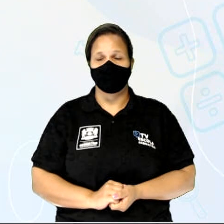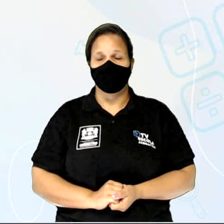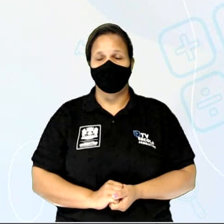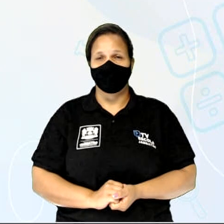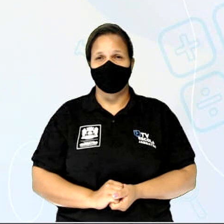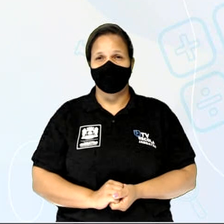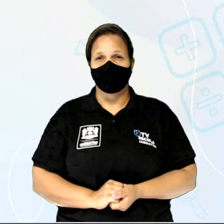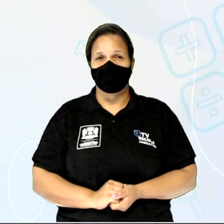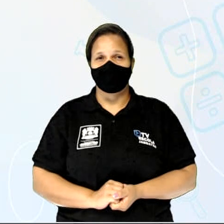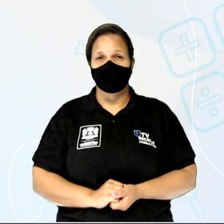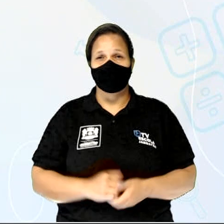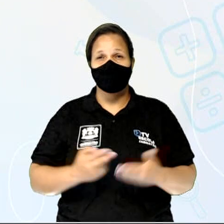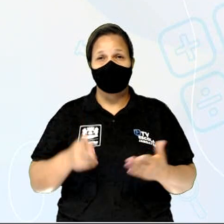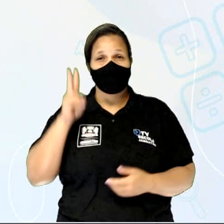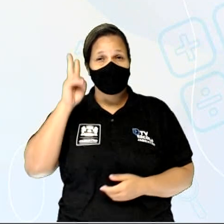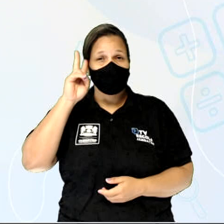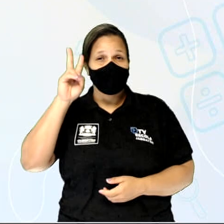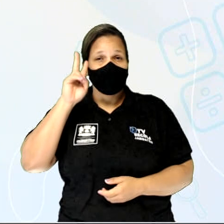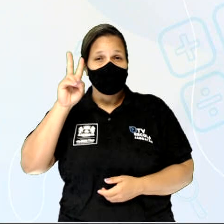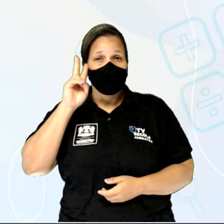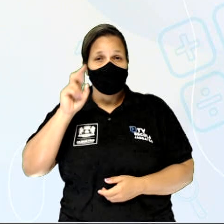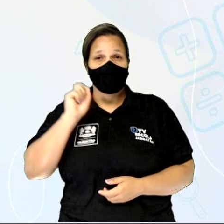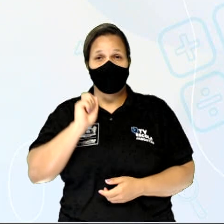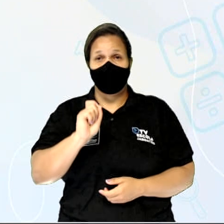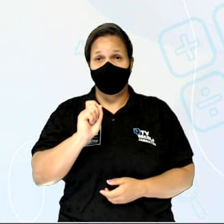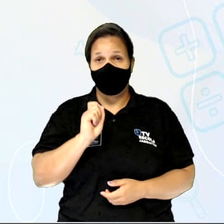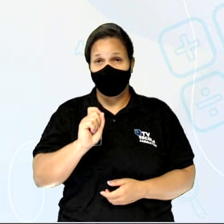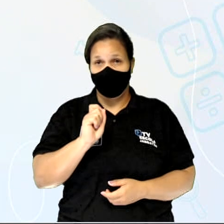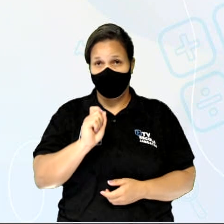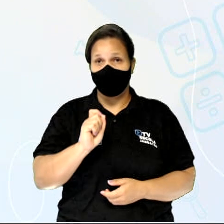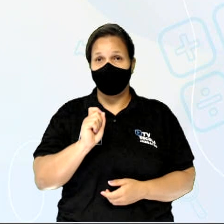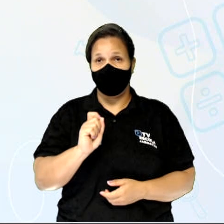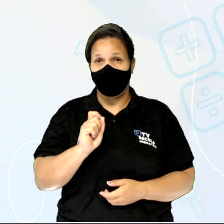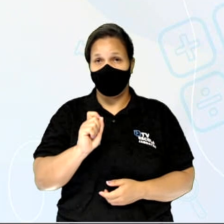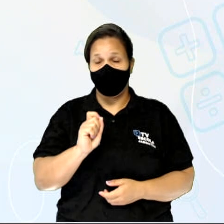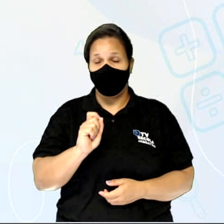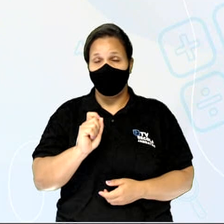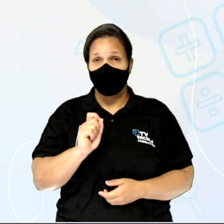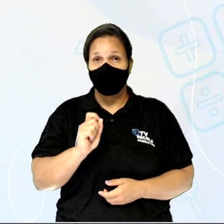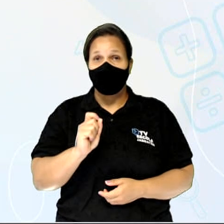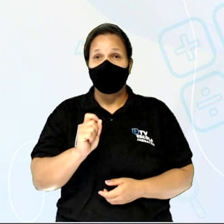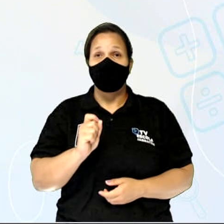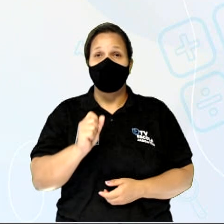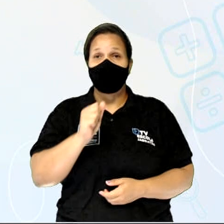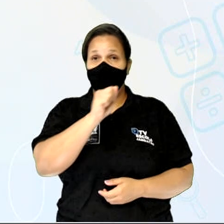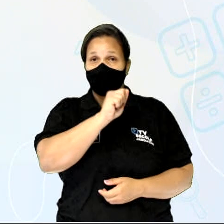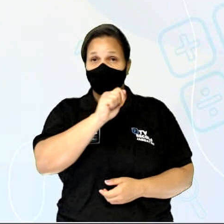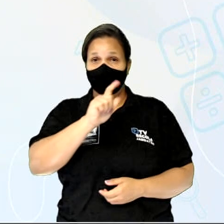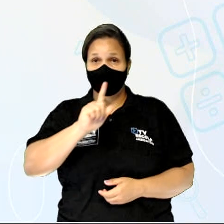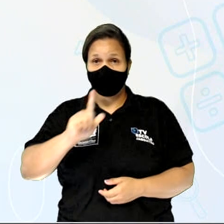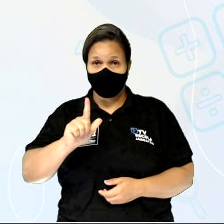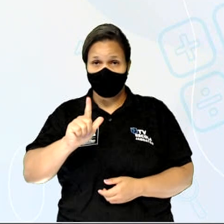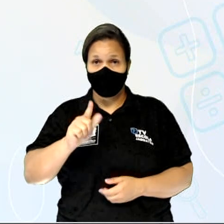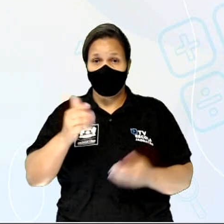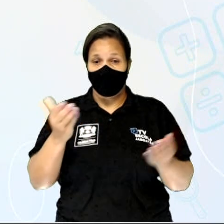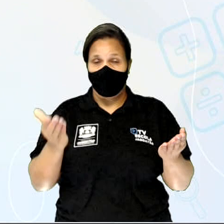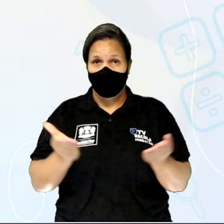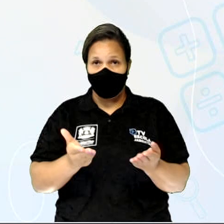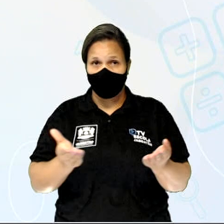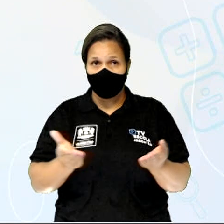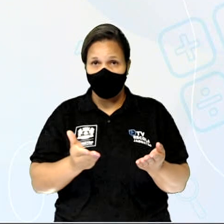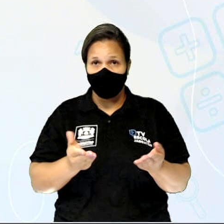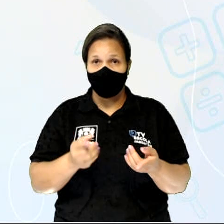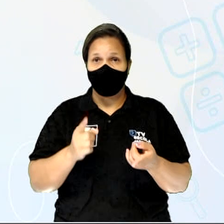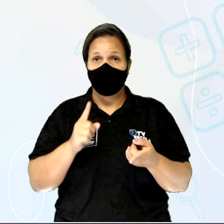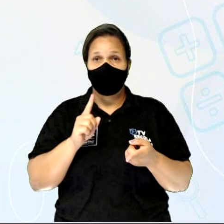futuro. Lembrando que, no caso de will, o próximo verbo, independente